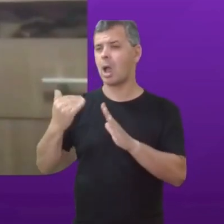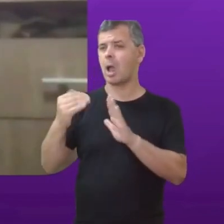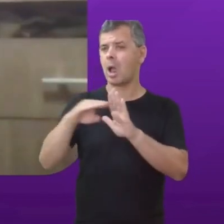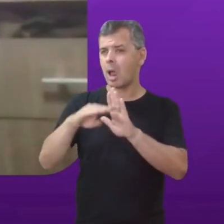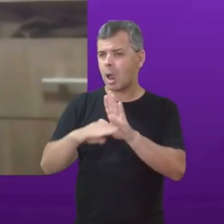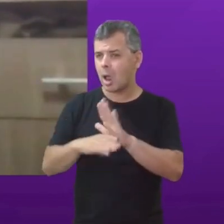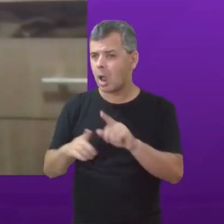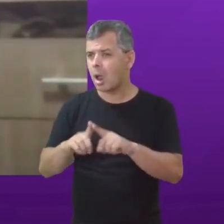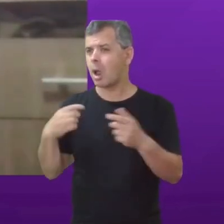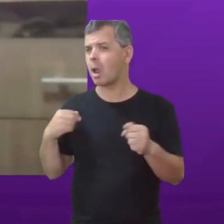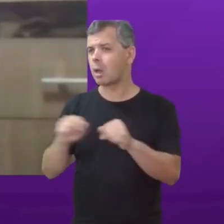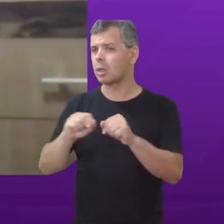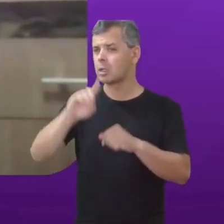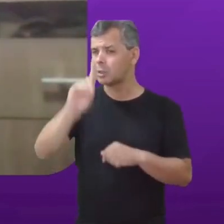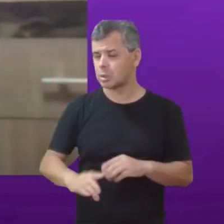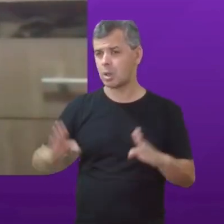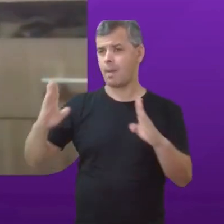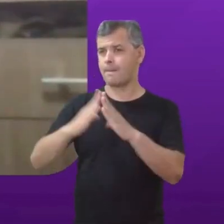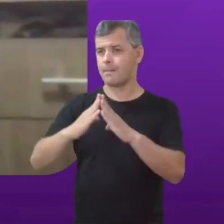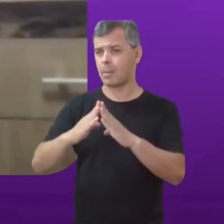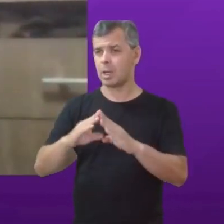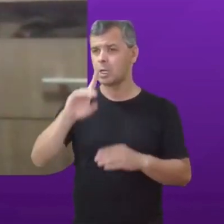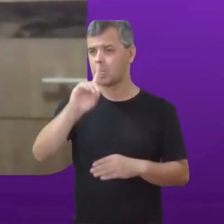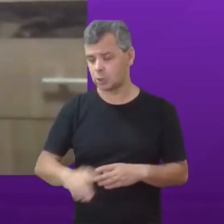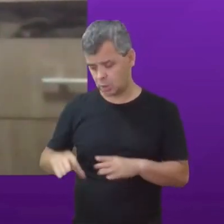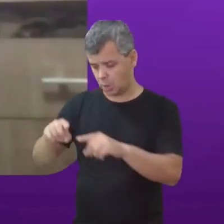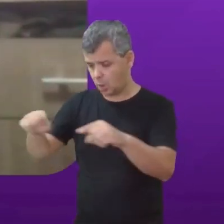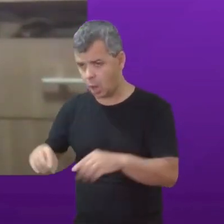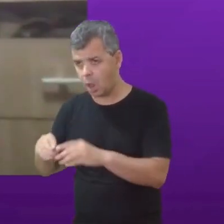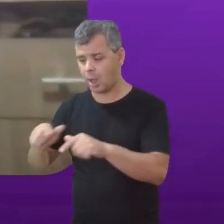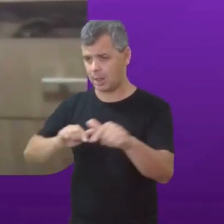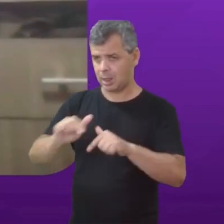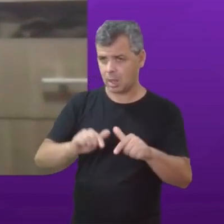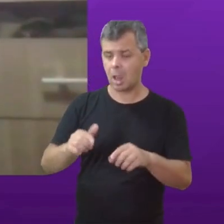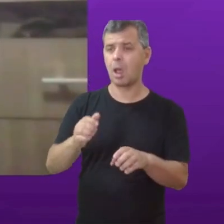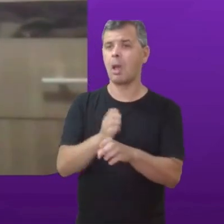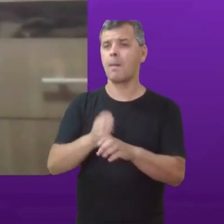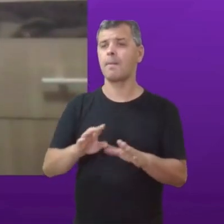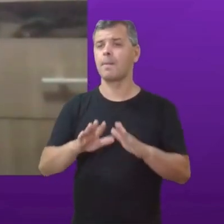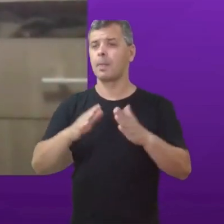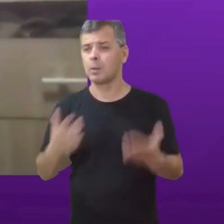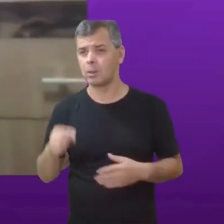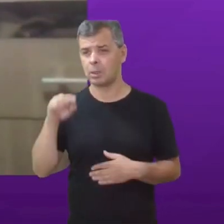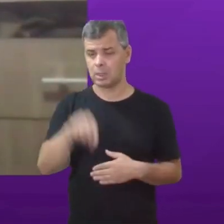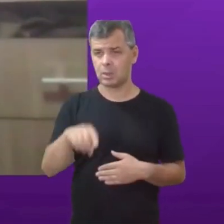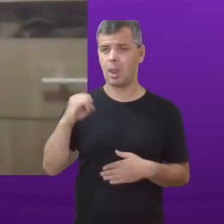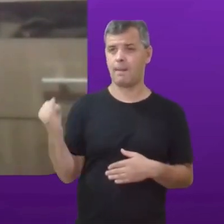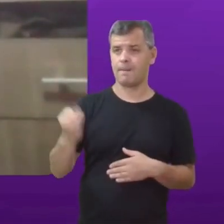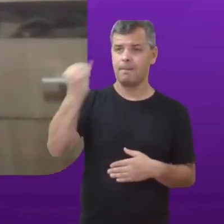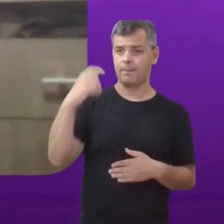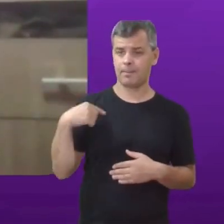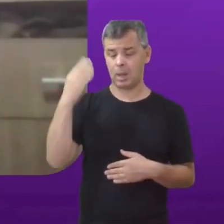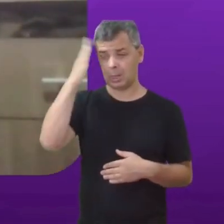as reivindicações por direito à moradia, por direito à terra, a trabalho e condições dignas. Então, isso é importante para a